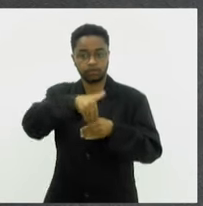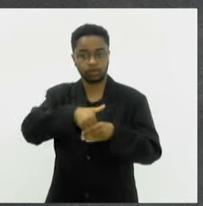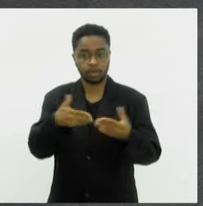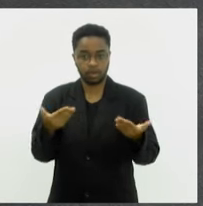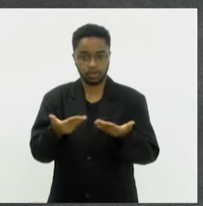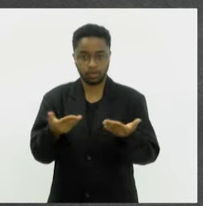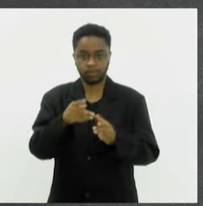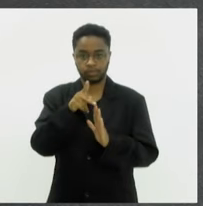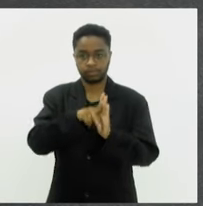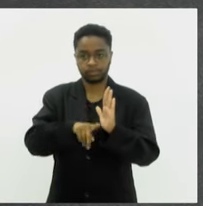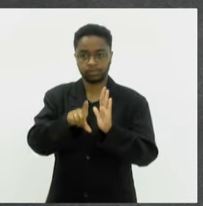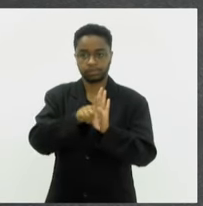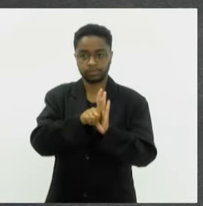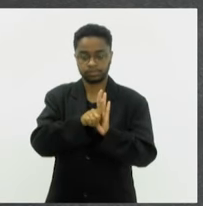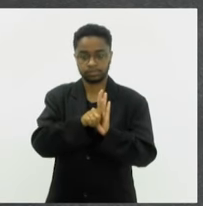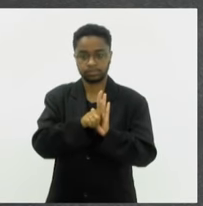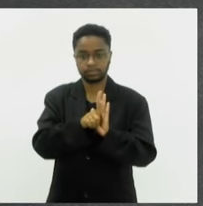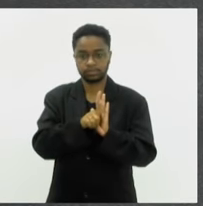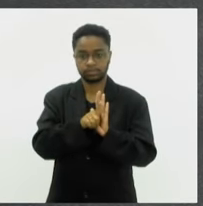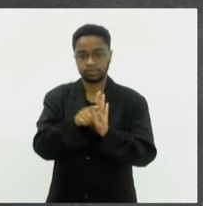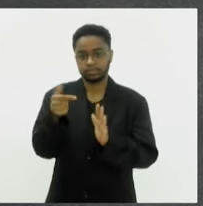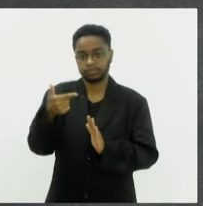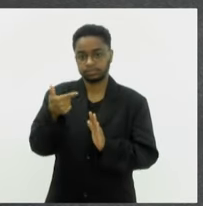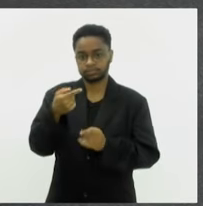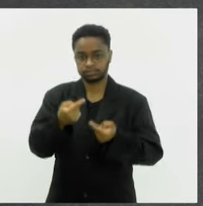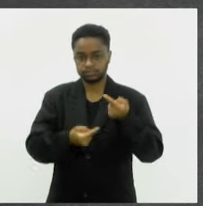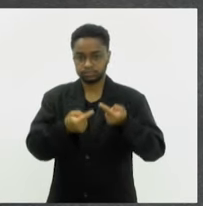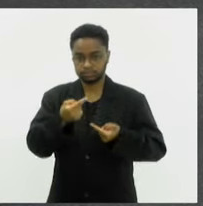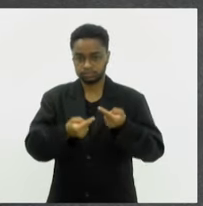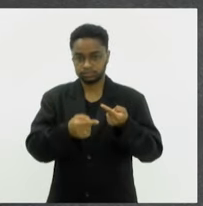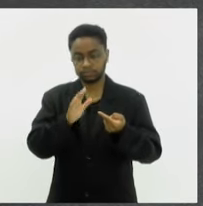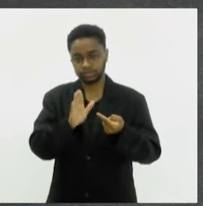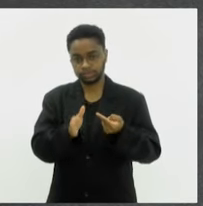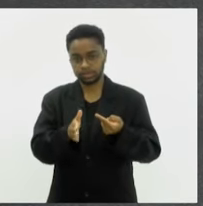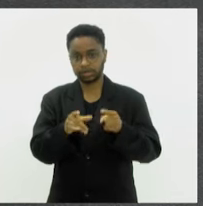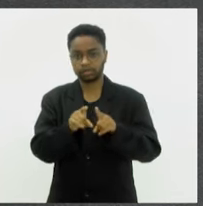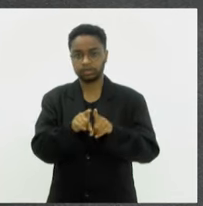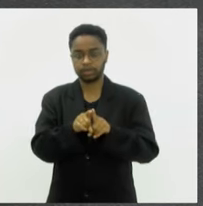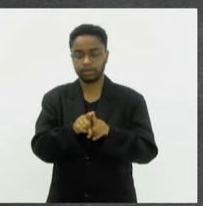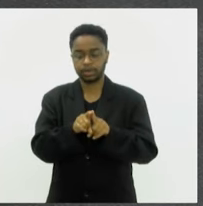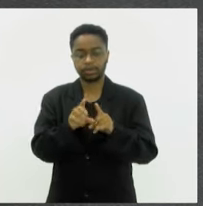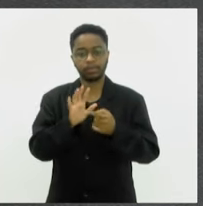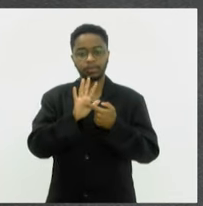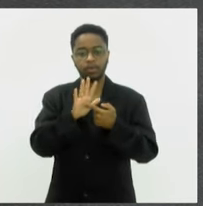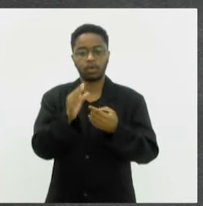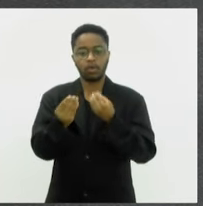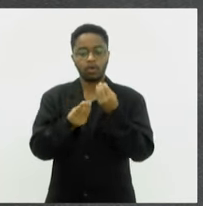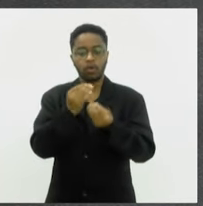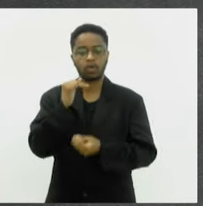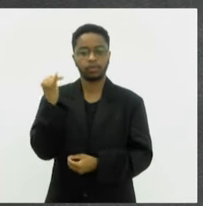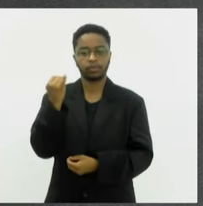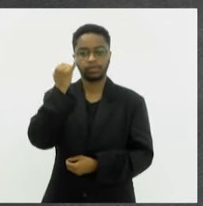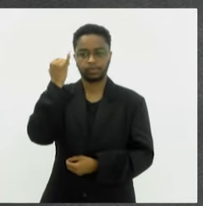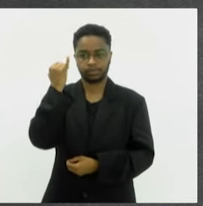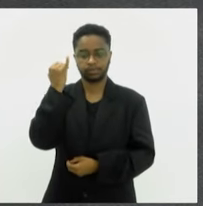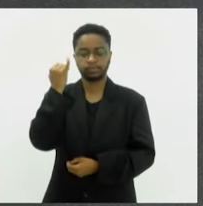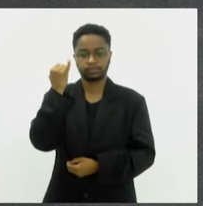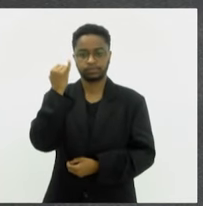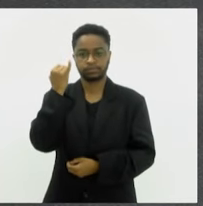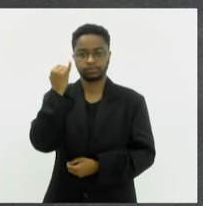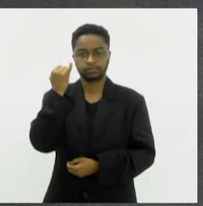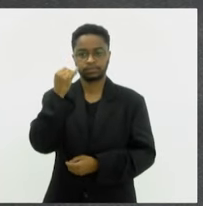desse projeto que vem em segunda discussão, dada a relevância e a importância dele